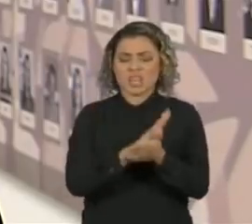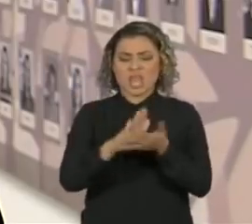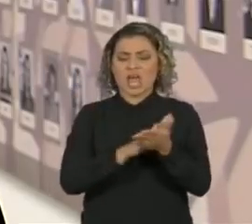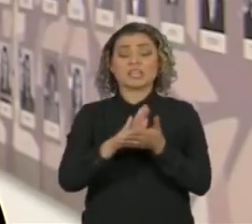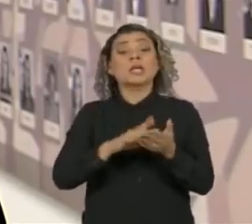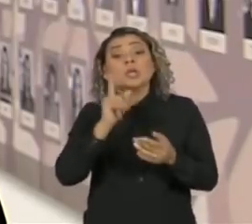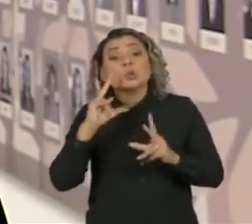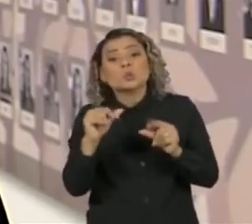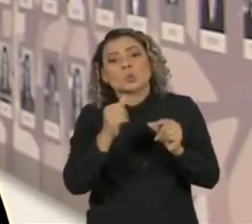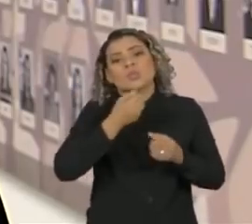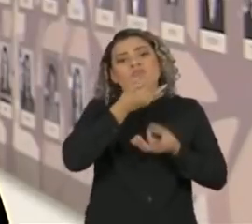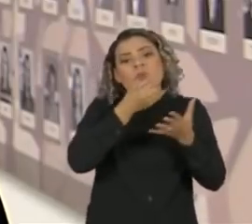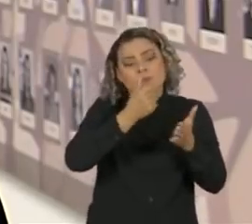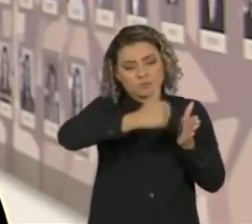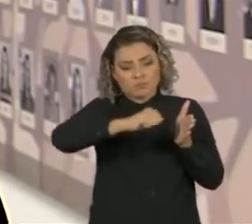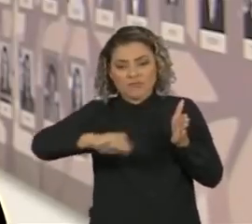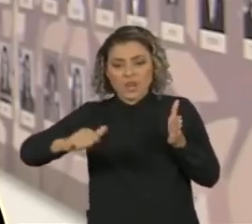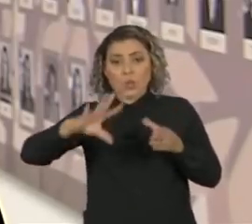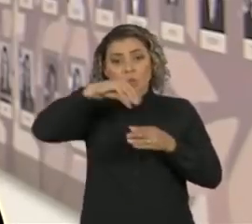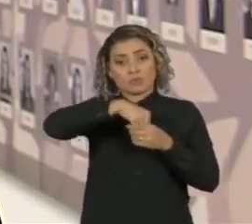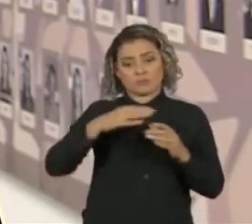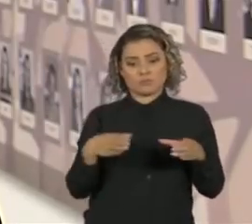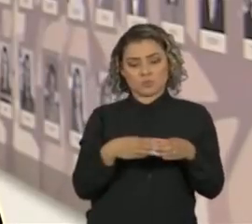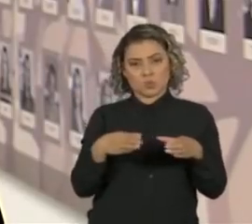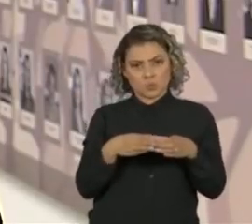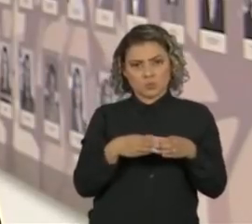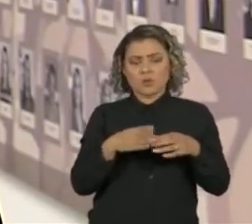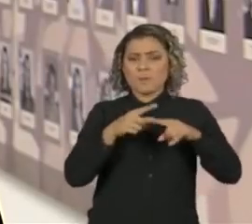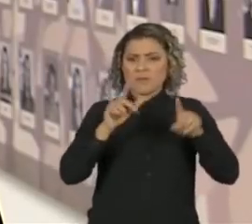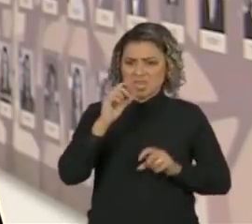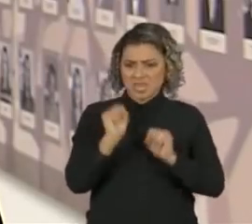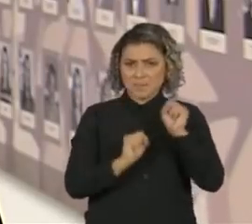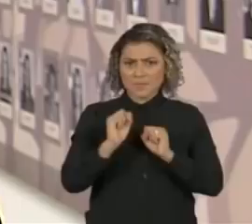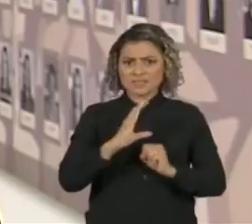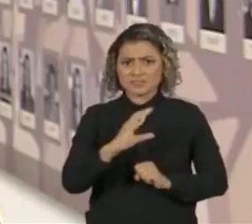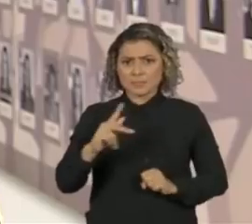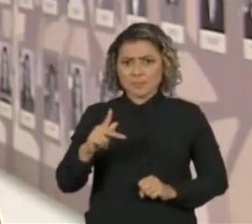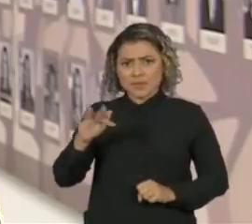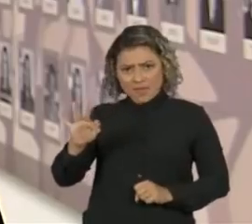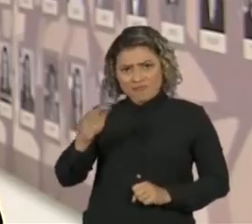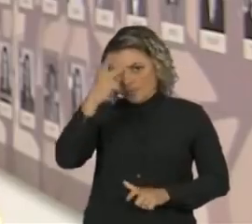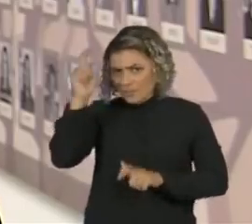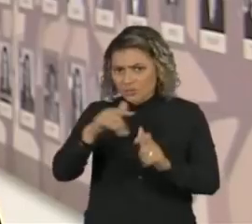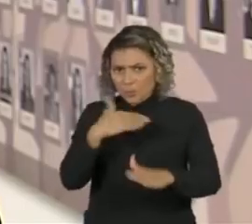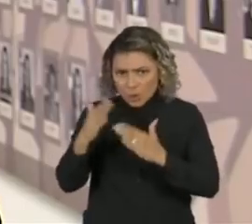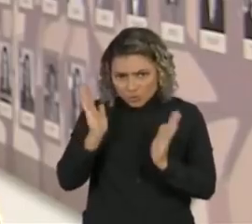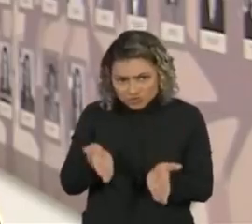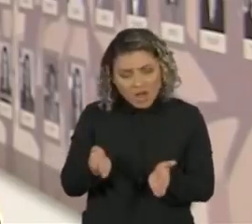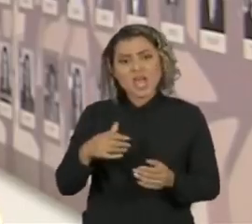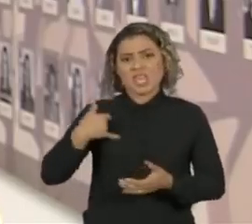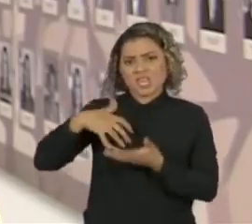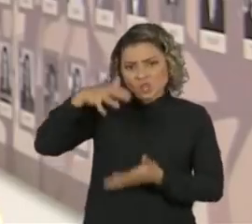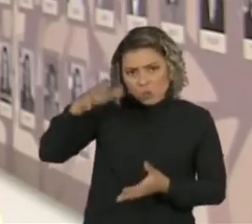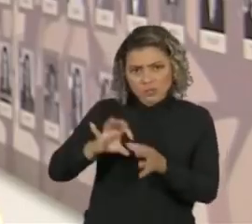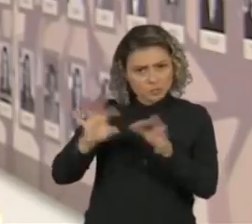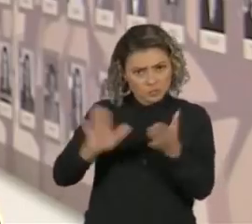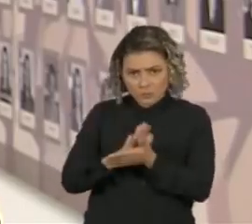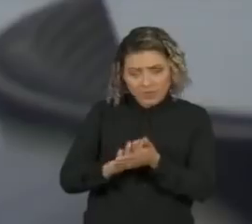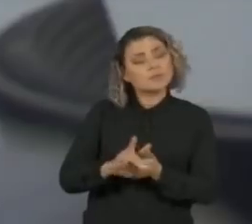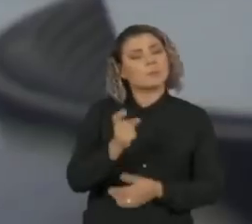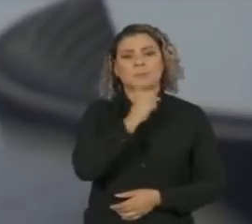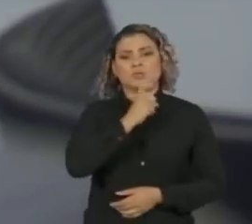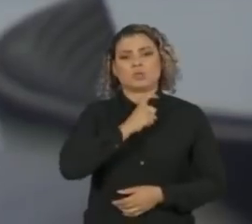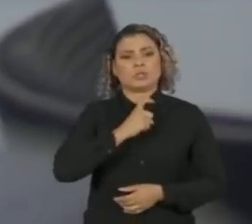foram analisadas por uma comissão interna e disse que a Iacos não usou CPFs de pessoas mortas nem de idosos sem autorização